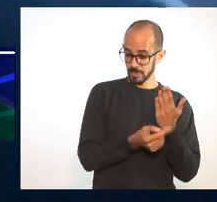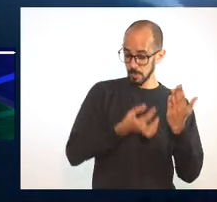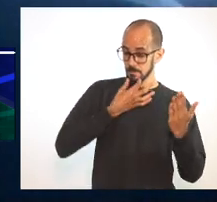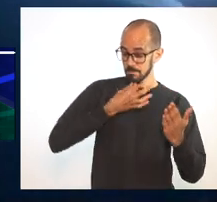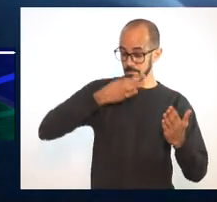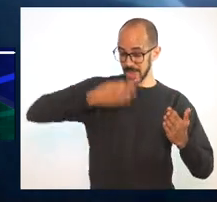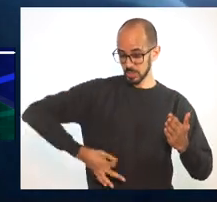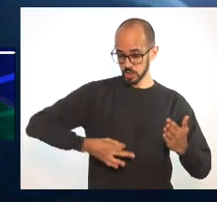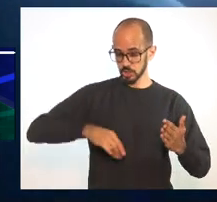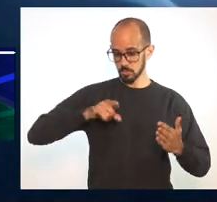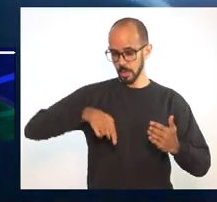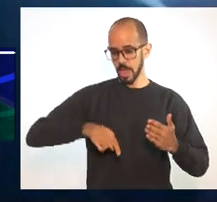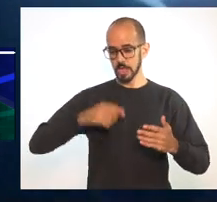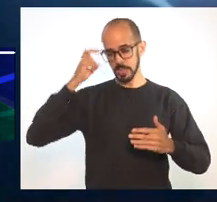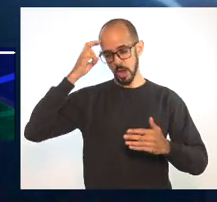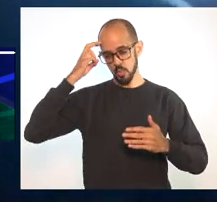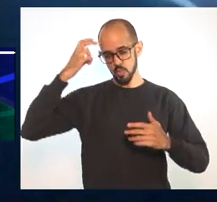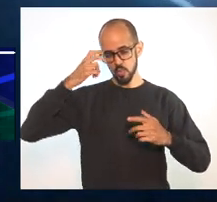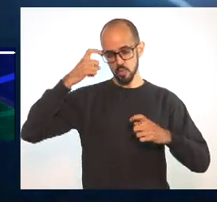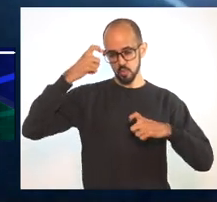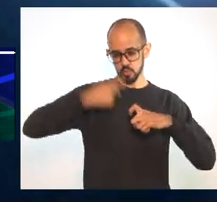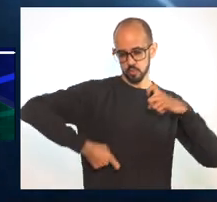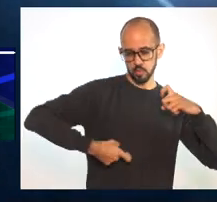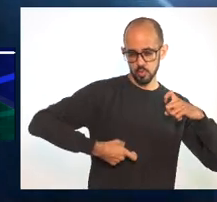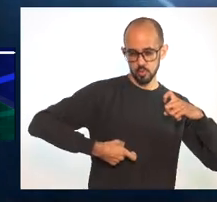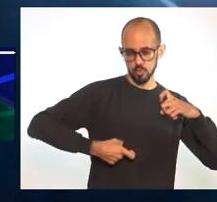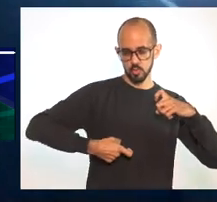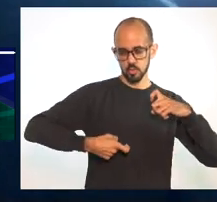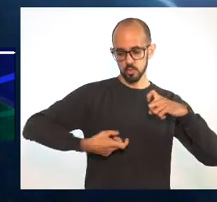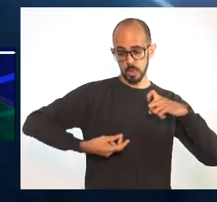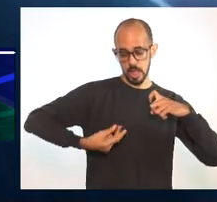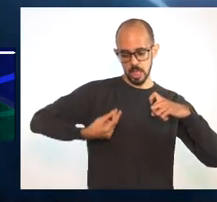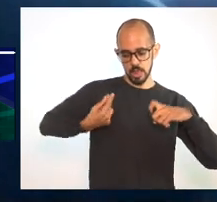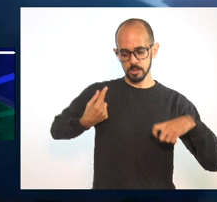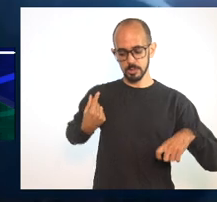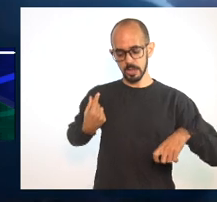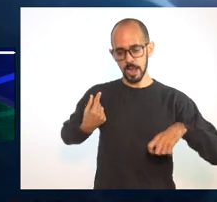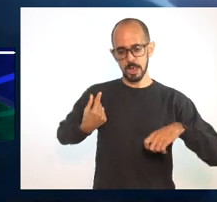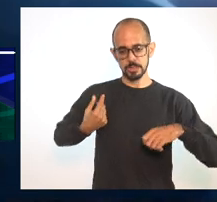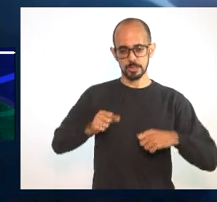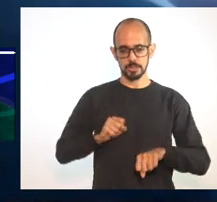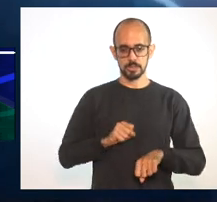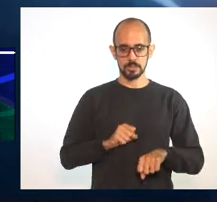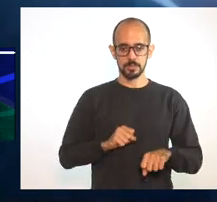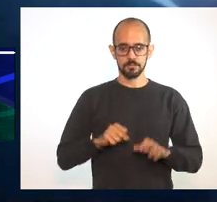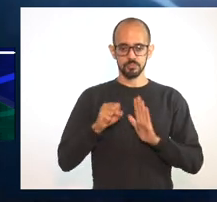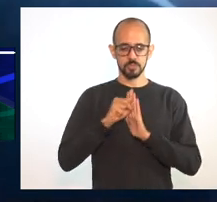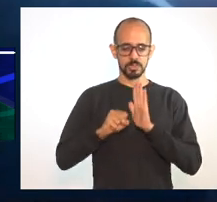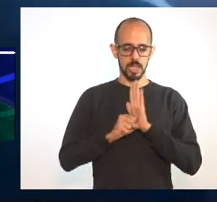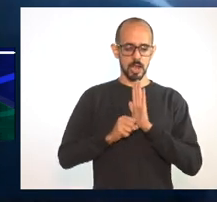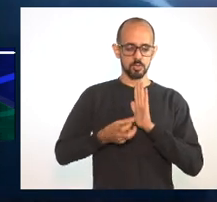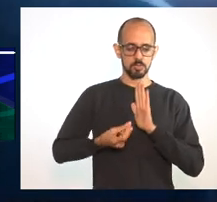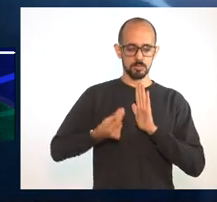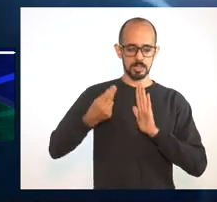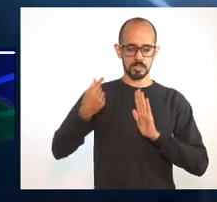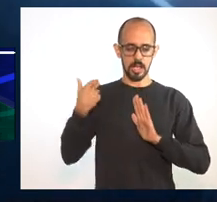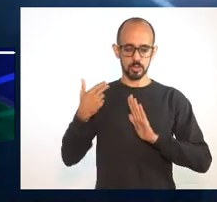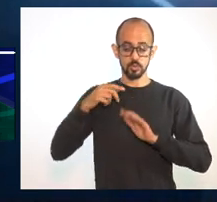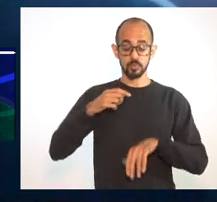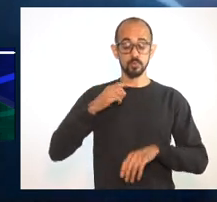cultura do estupro, da cultura do escravismo colonial. Portanto, favorável ao projeto da deputada